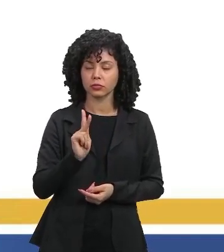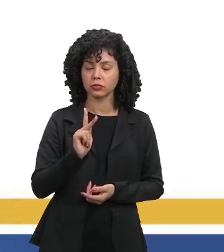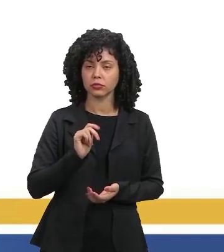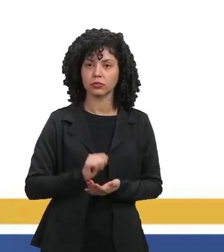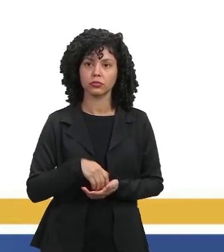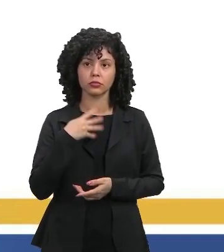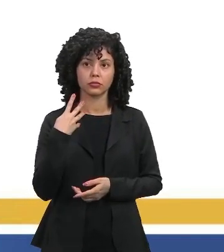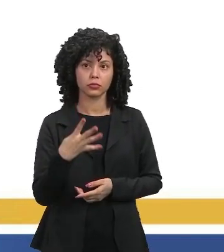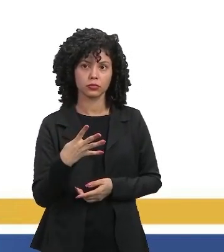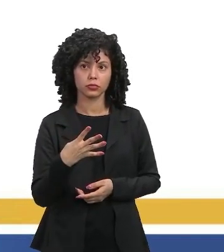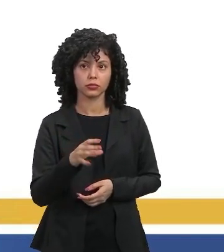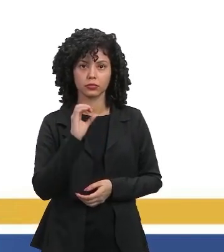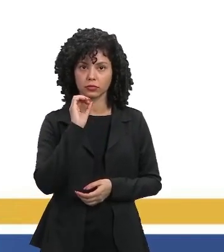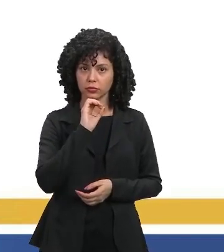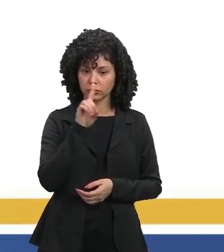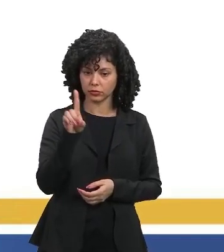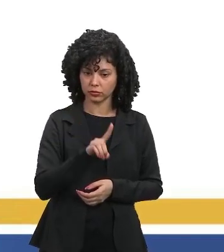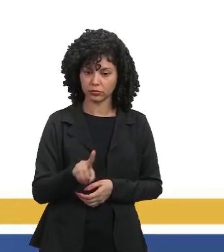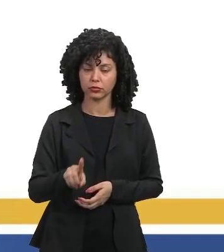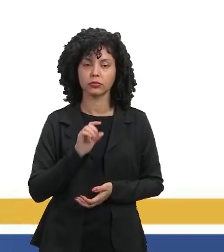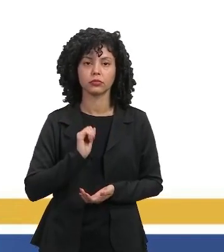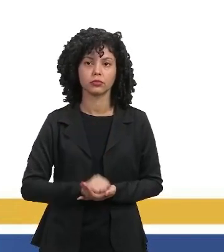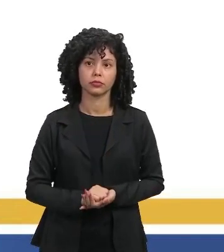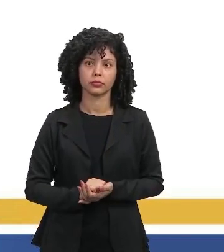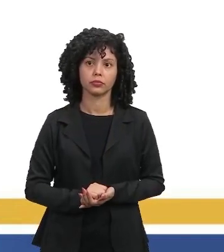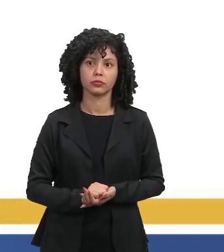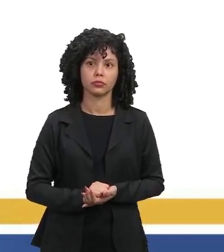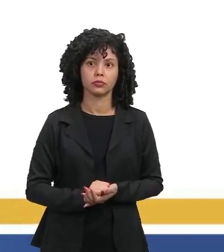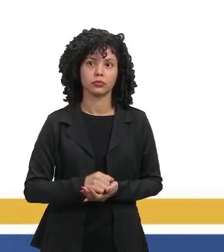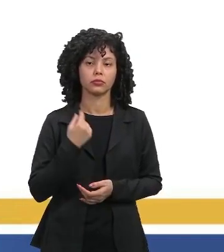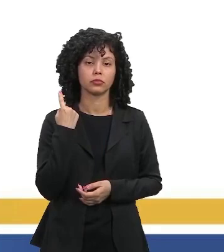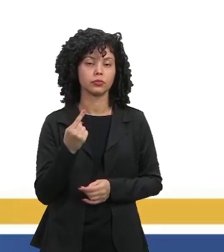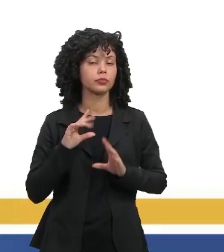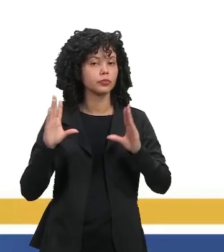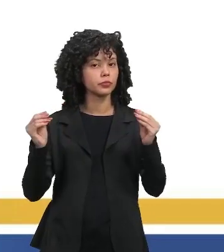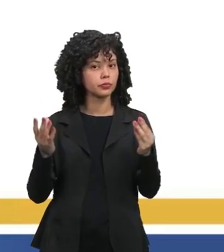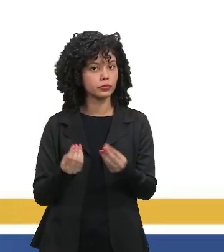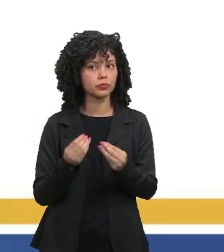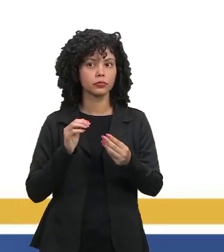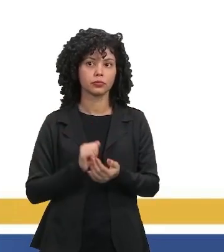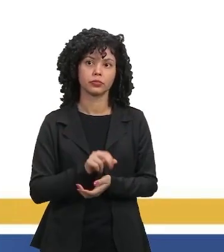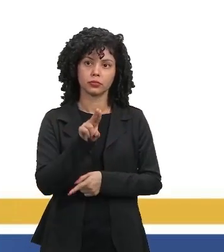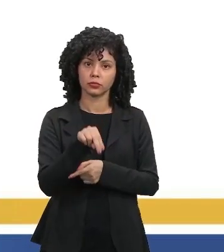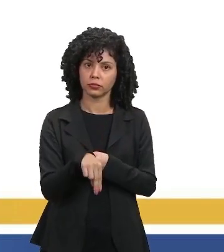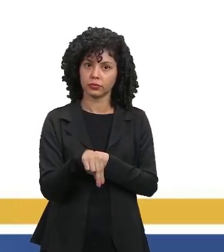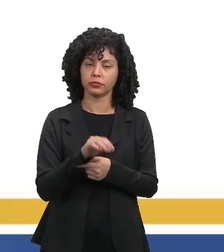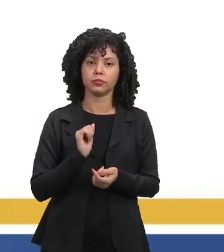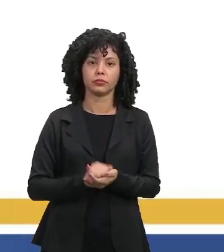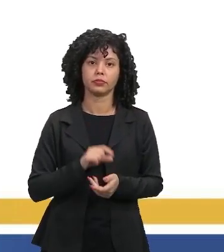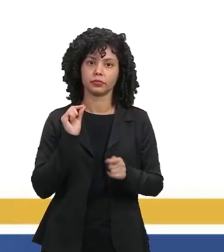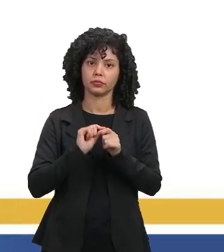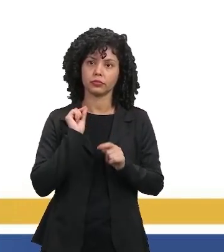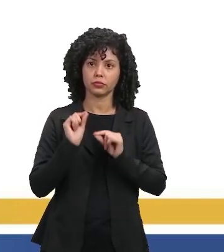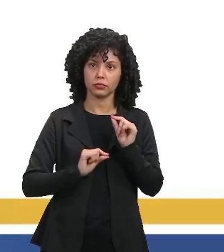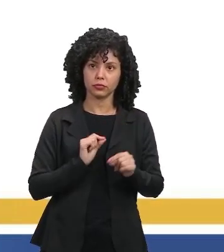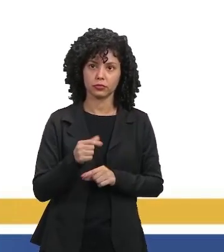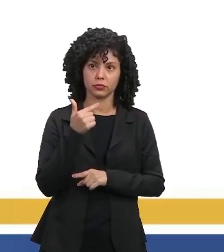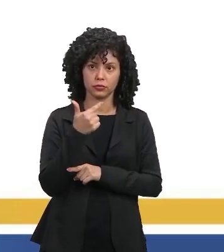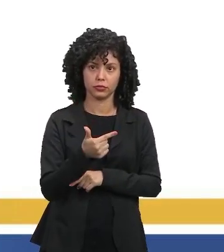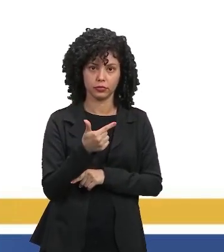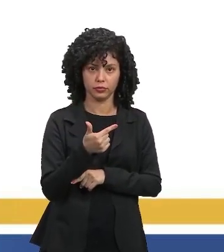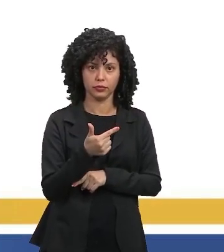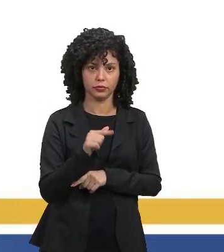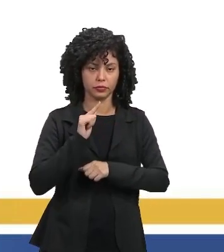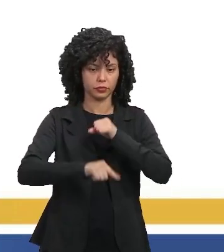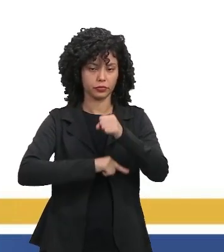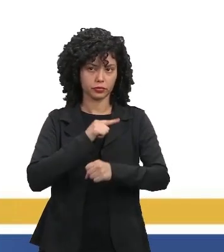e quatro átomos de Z. E uma substância hipotética N é composta por dois átomos